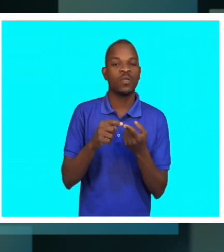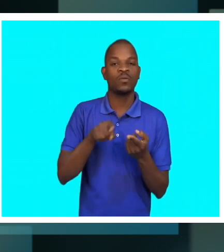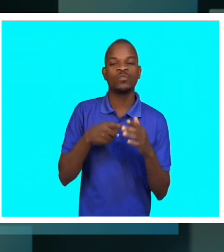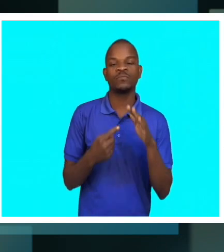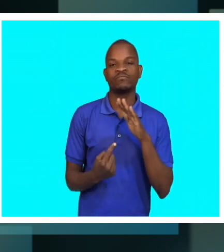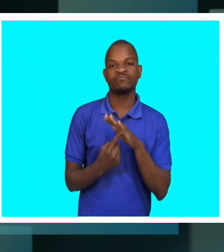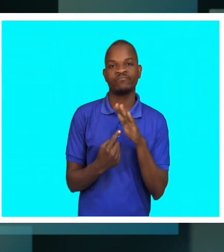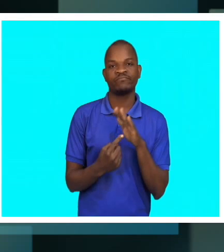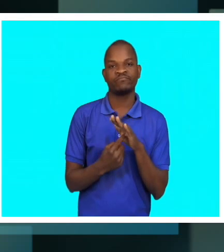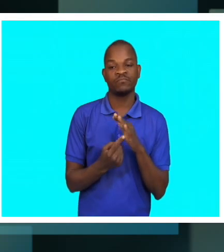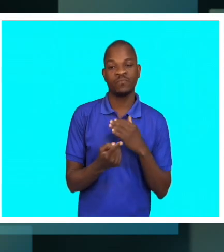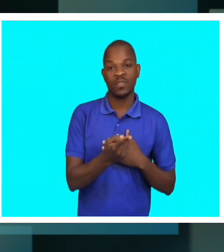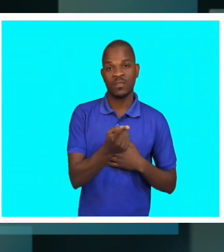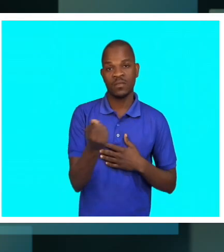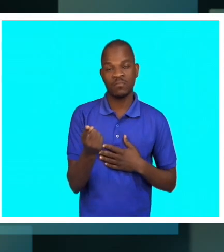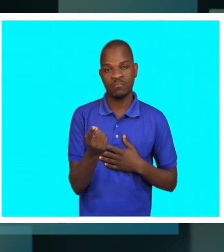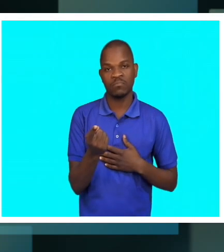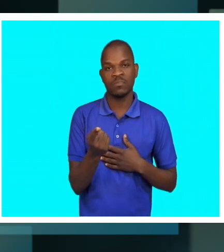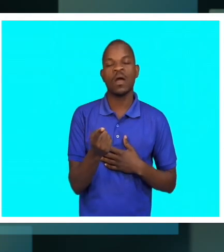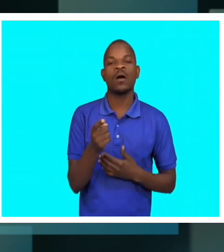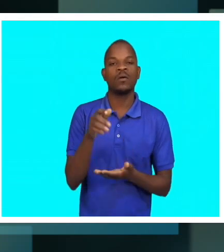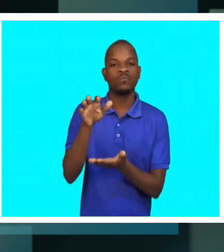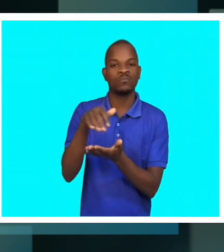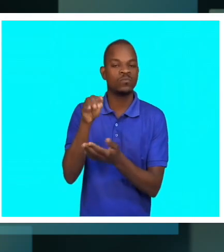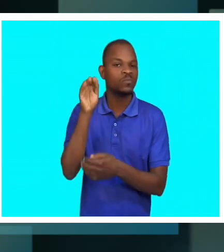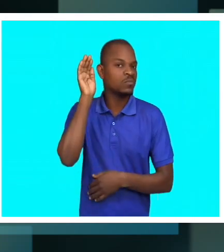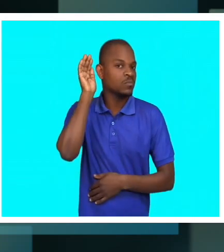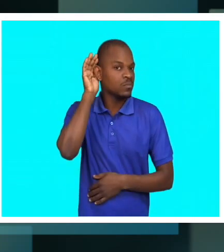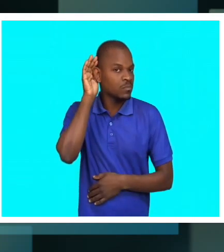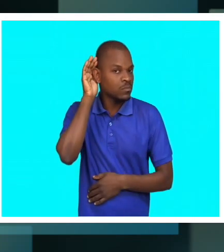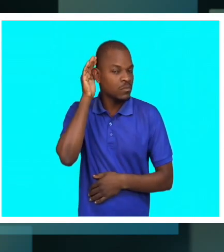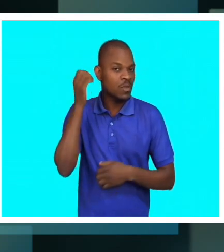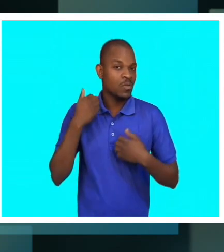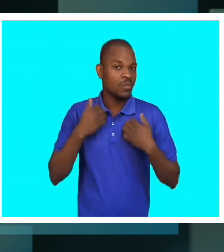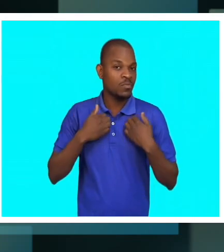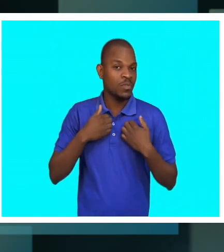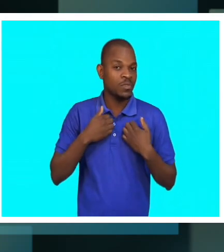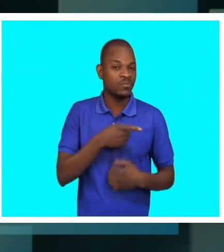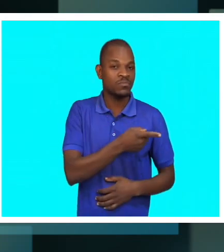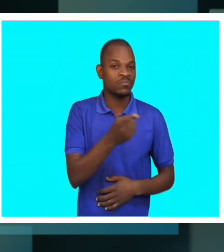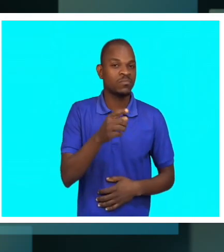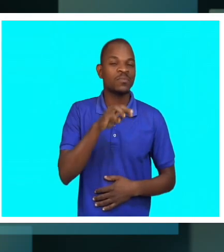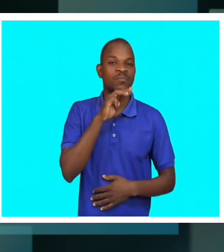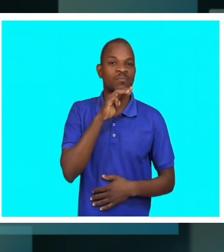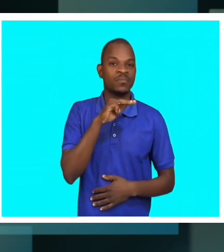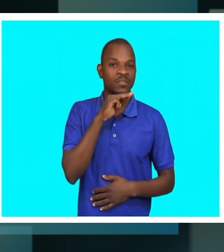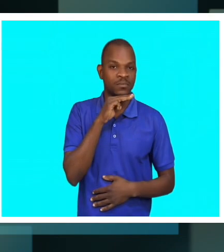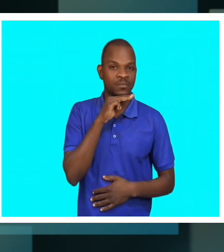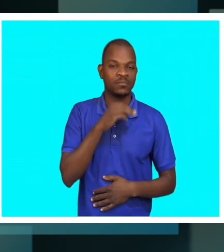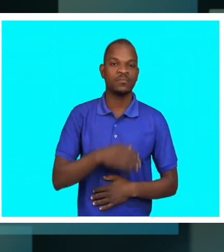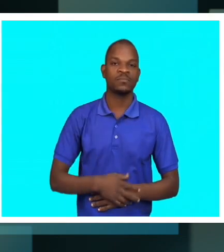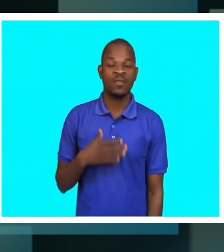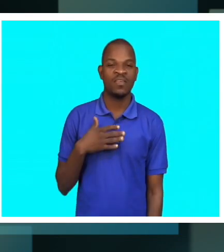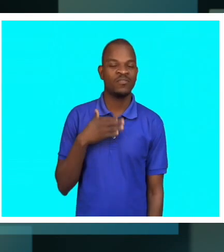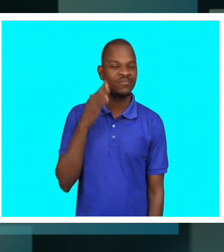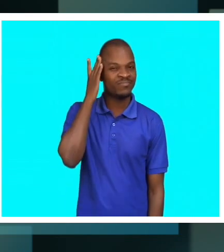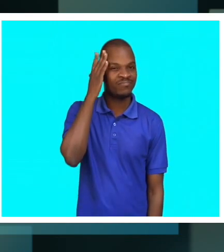esperamos que ele tenha acolhido muitas preocupações das mães que aqui estão.